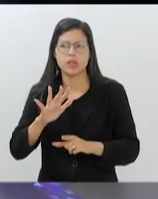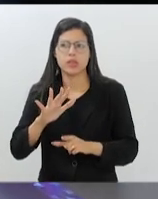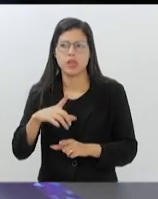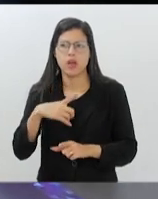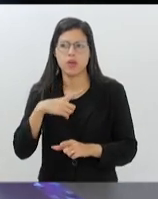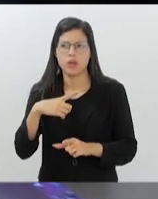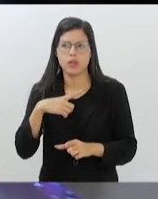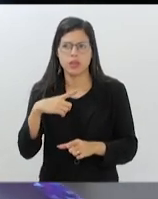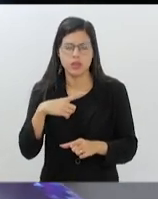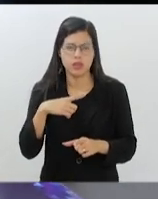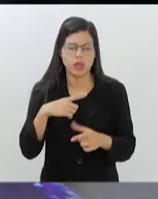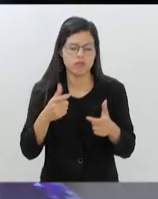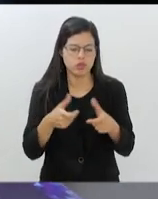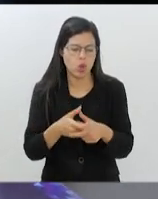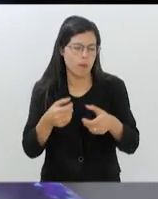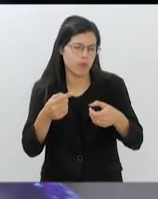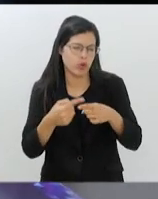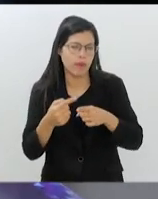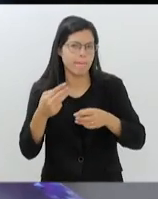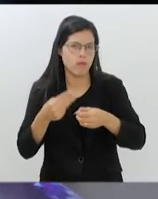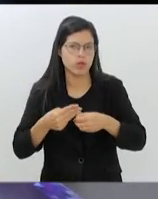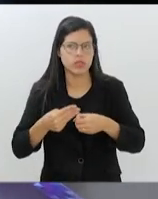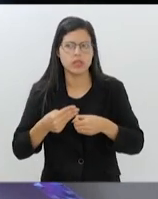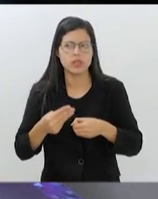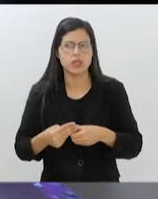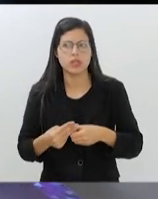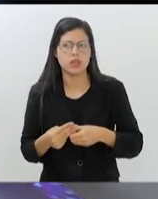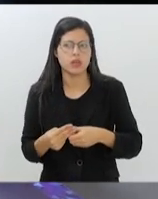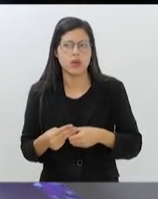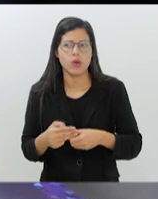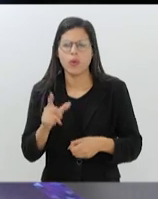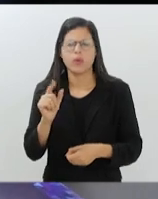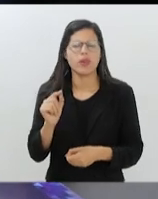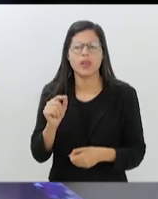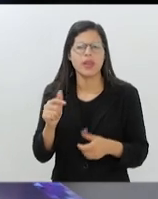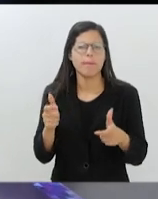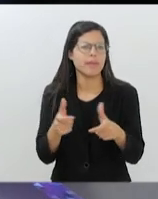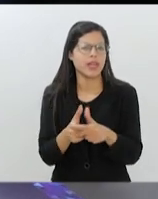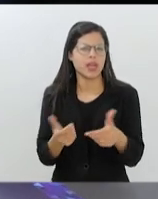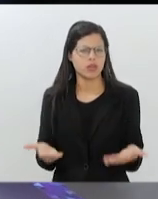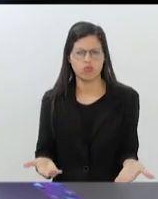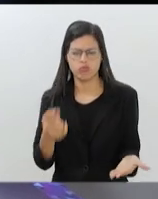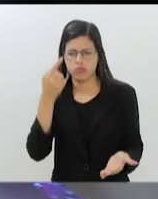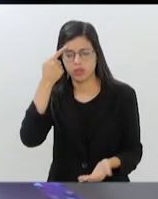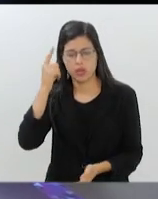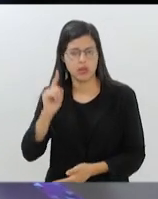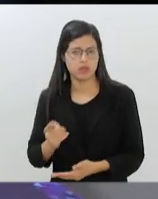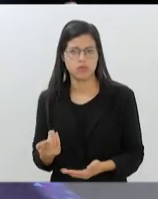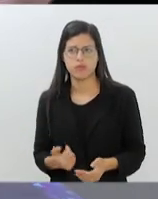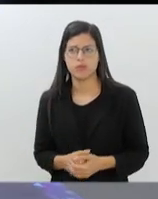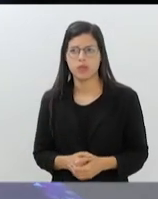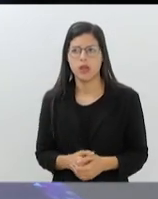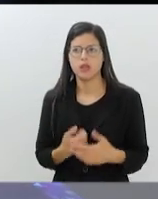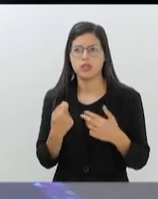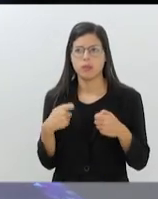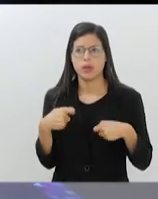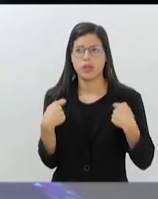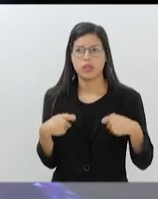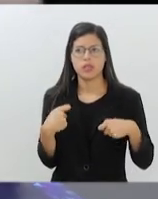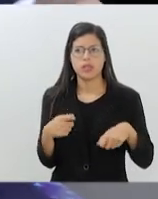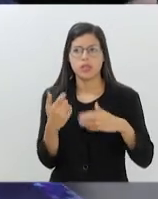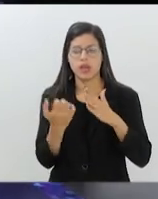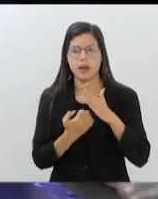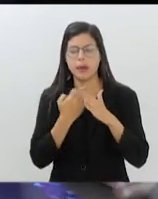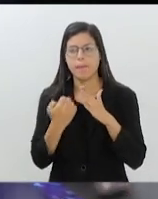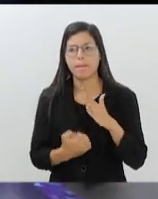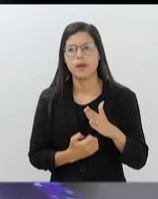municípios o que é um veículo pequeno eu sei que é um veículo pequeno O que é um veículo pequeno então a gente a gente precisa que a agência nos respalde e entender